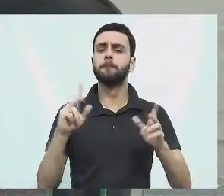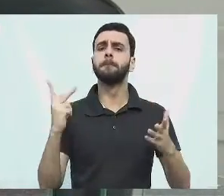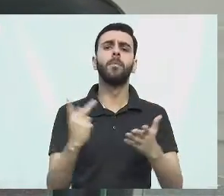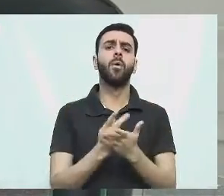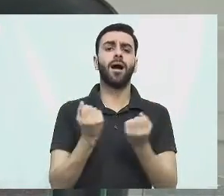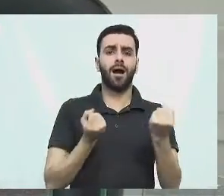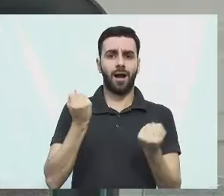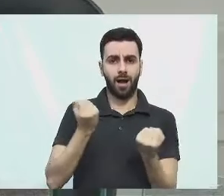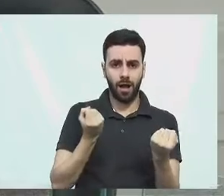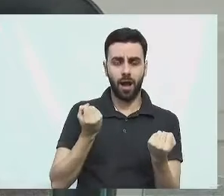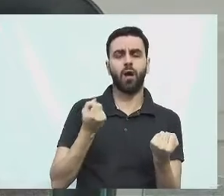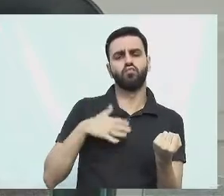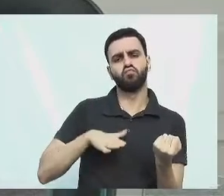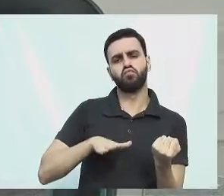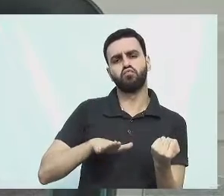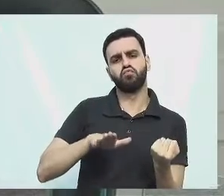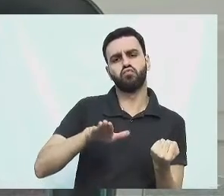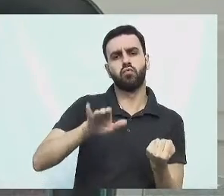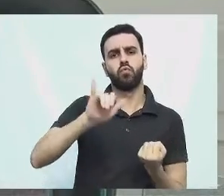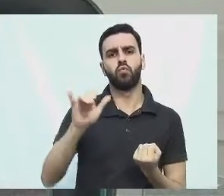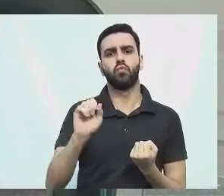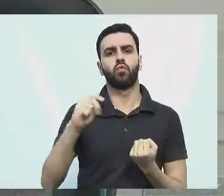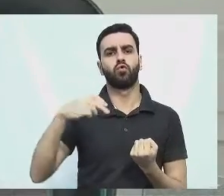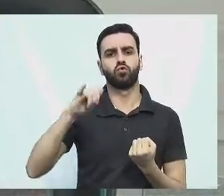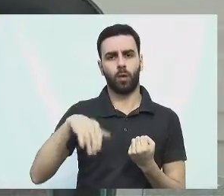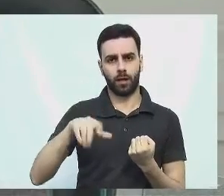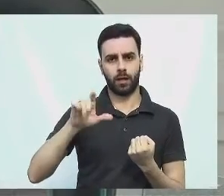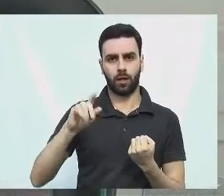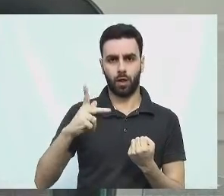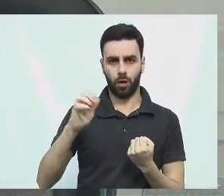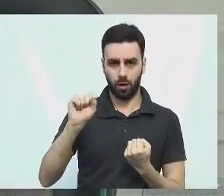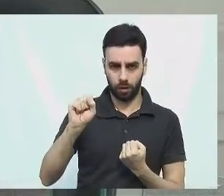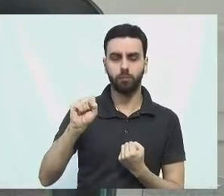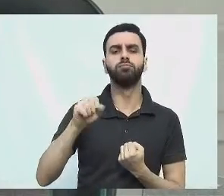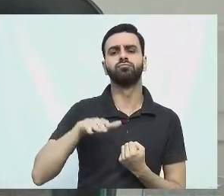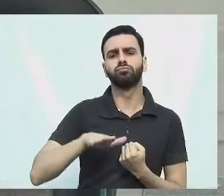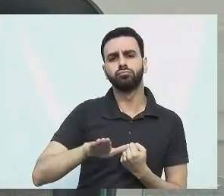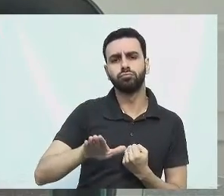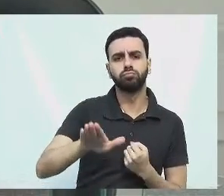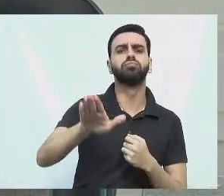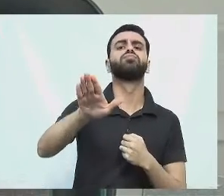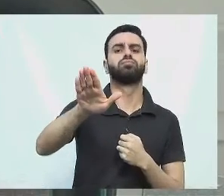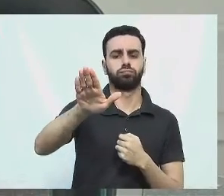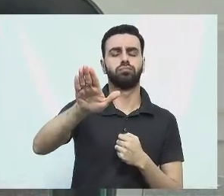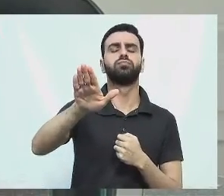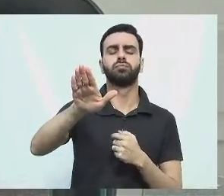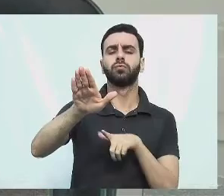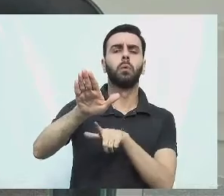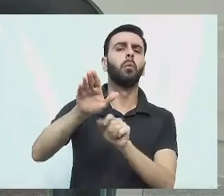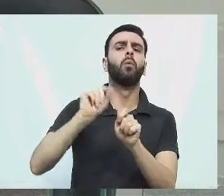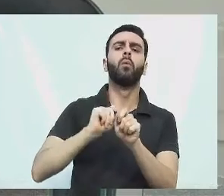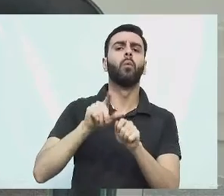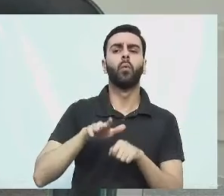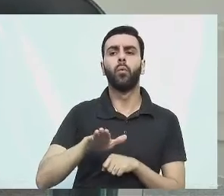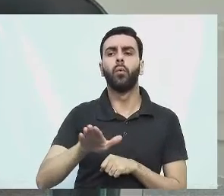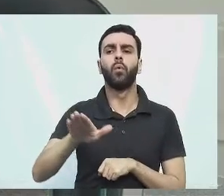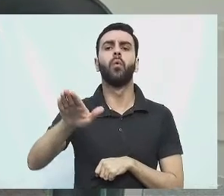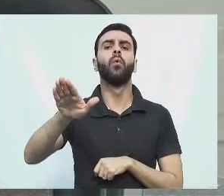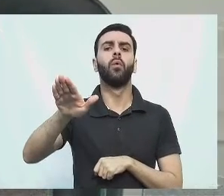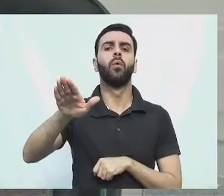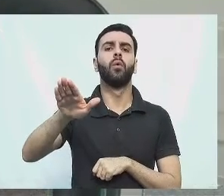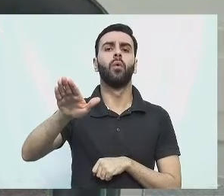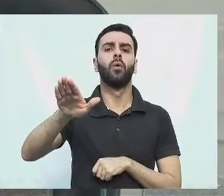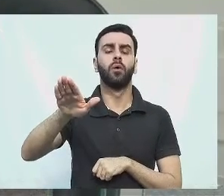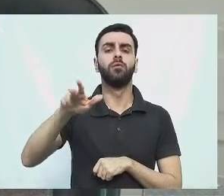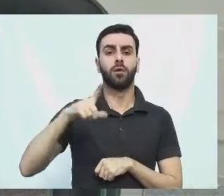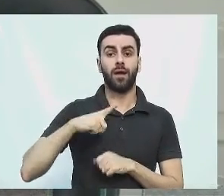subindo ali a Joaquim Lopes Faria, né, que dá acesso a Castelo Branco, ali o